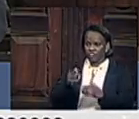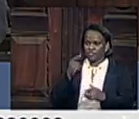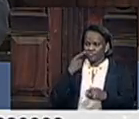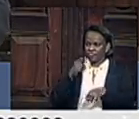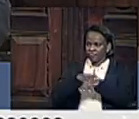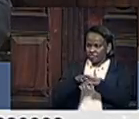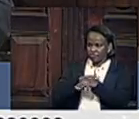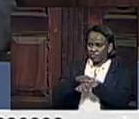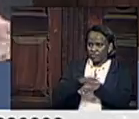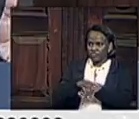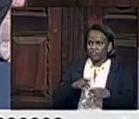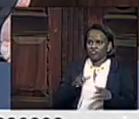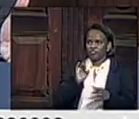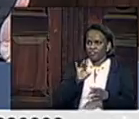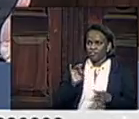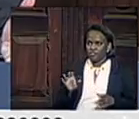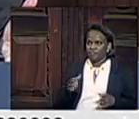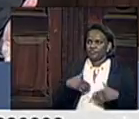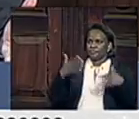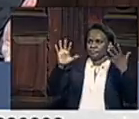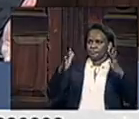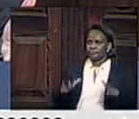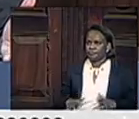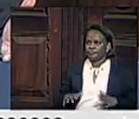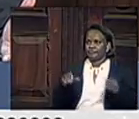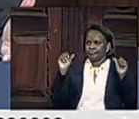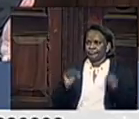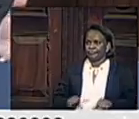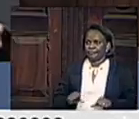discute o desastre que está esse governo.